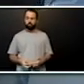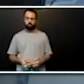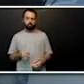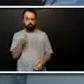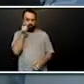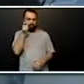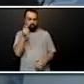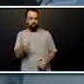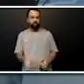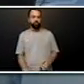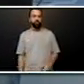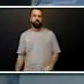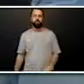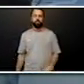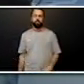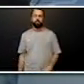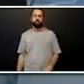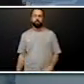Observem.